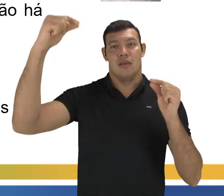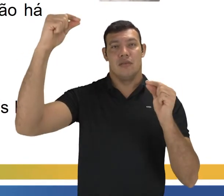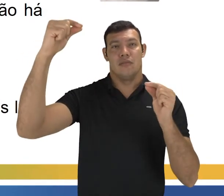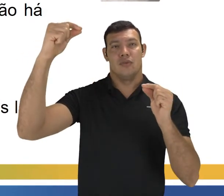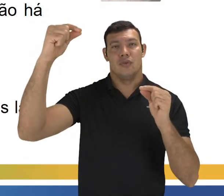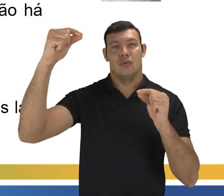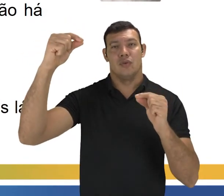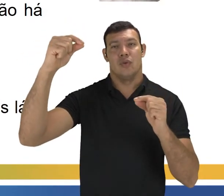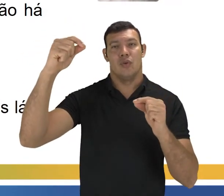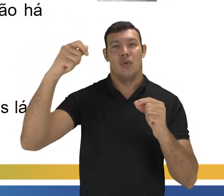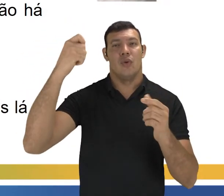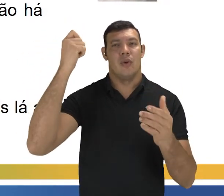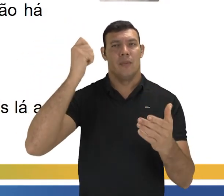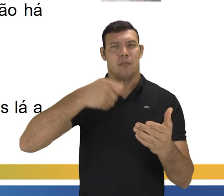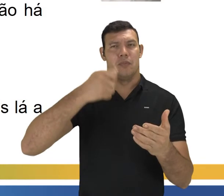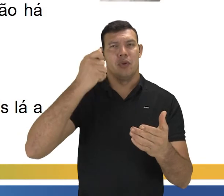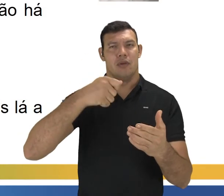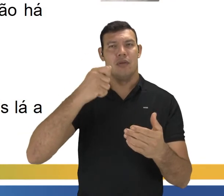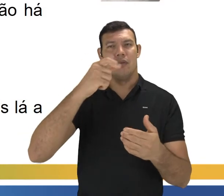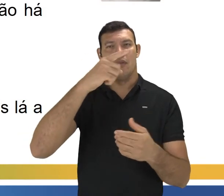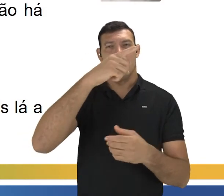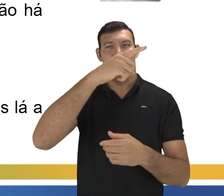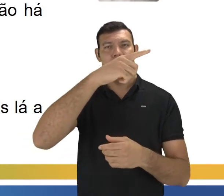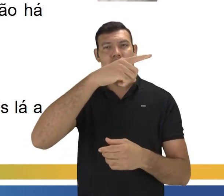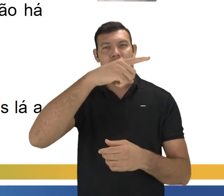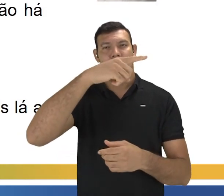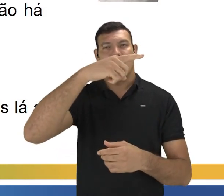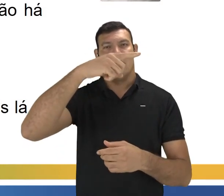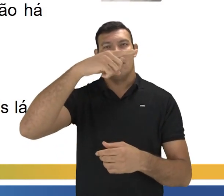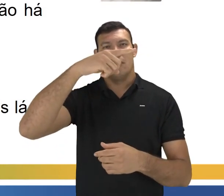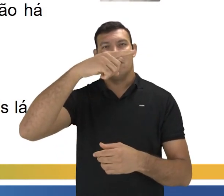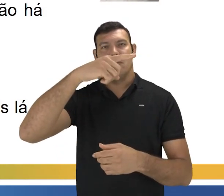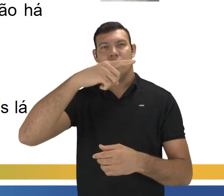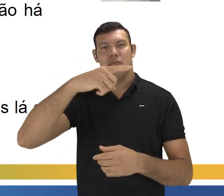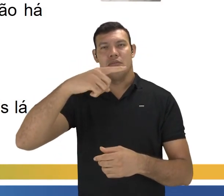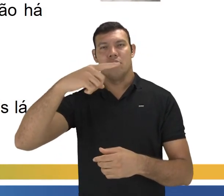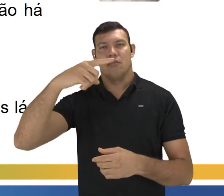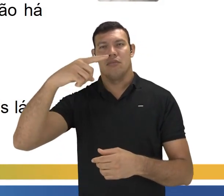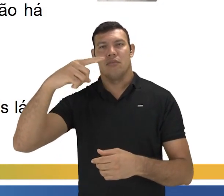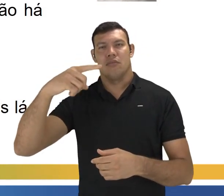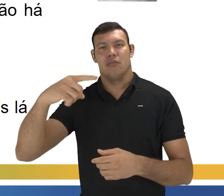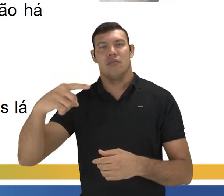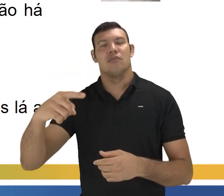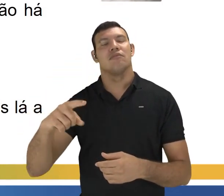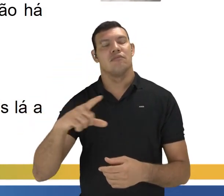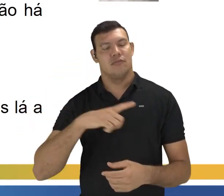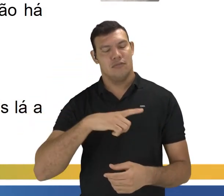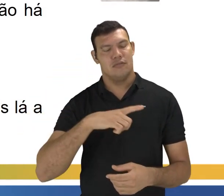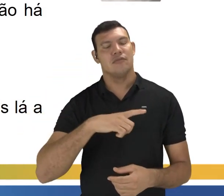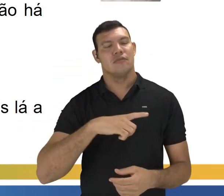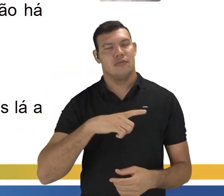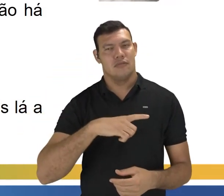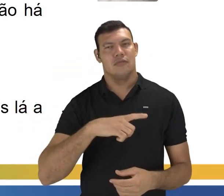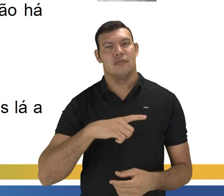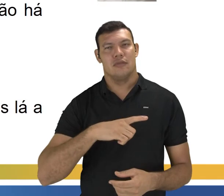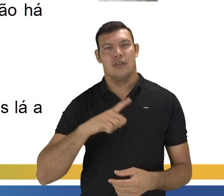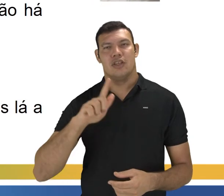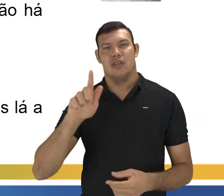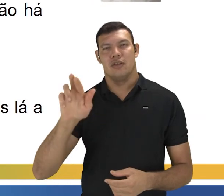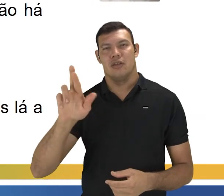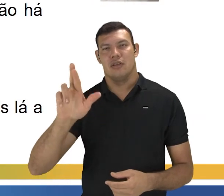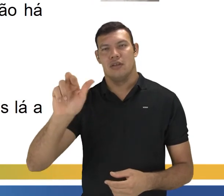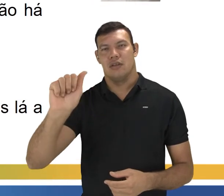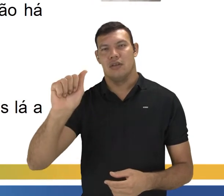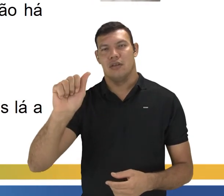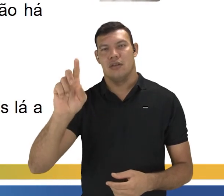na lua o martelo ficaria parado no ar pois não há gravidade isso essa afirmação também está